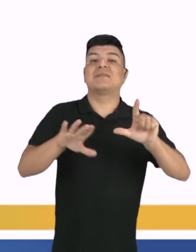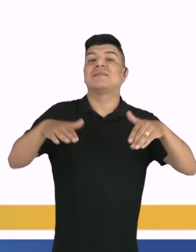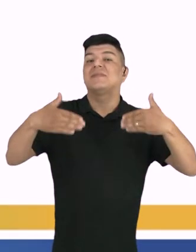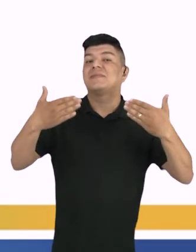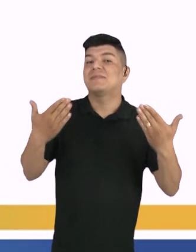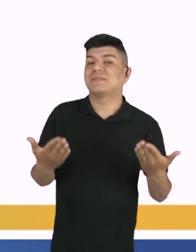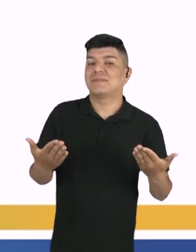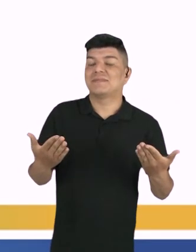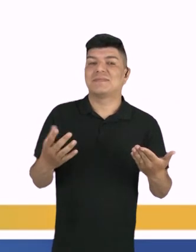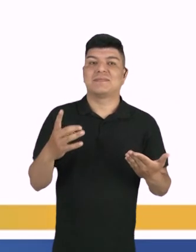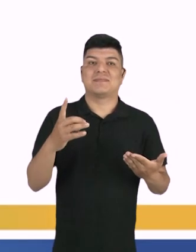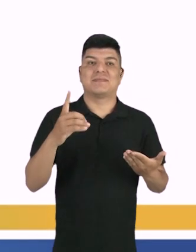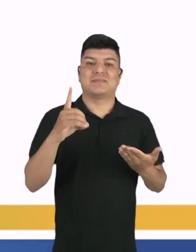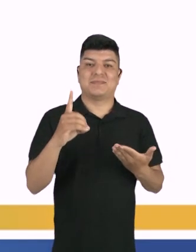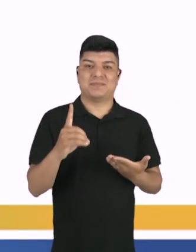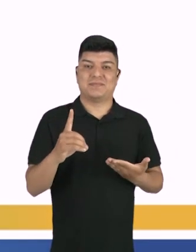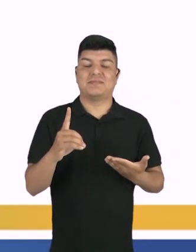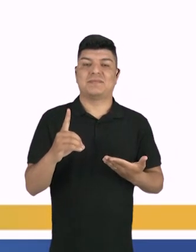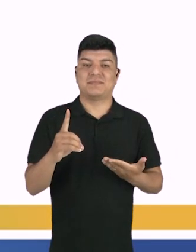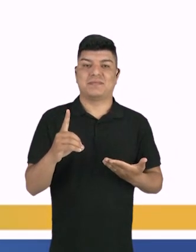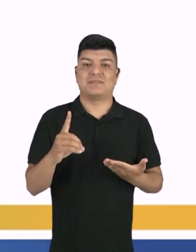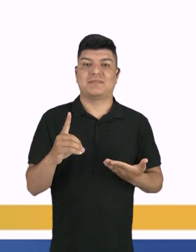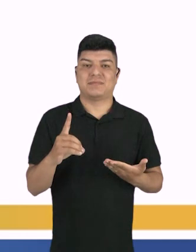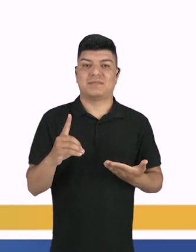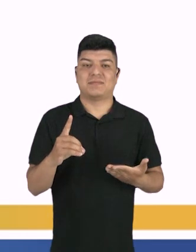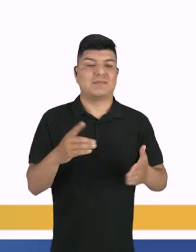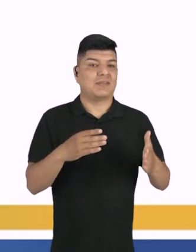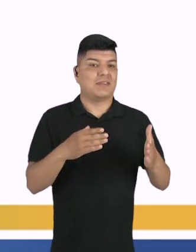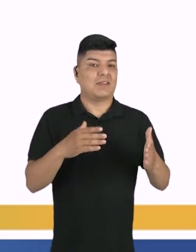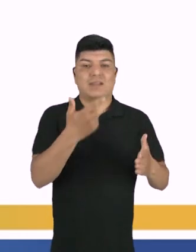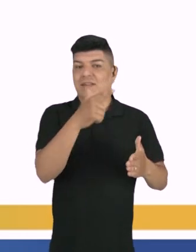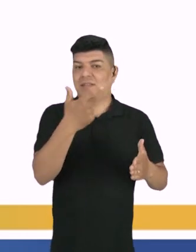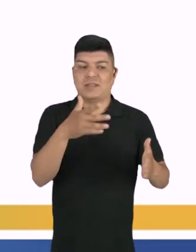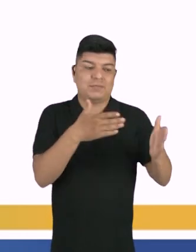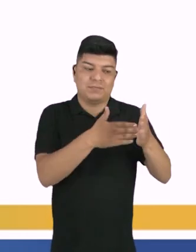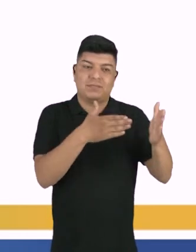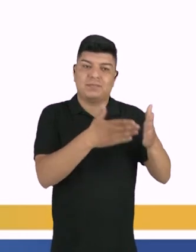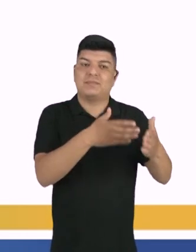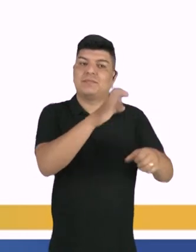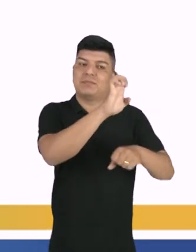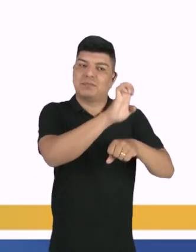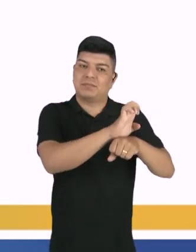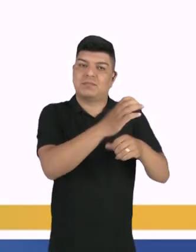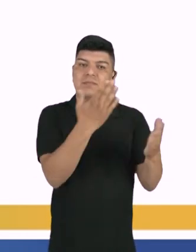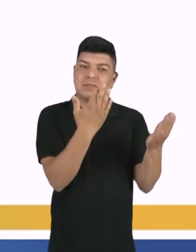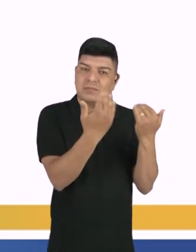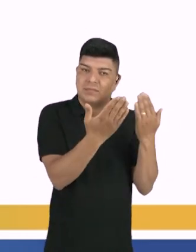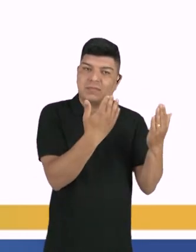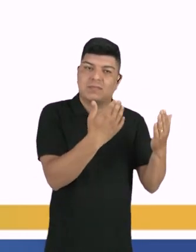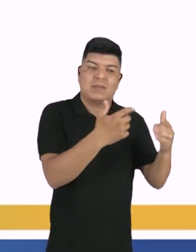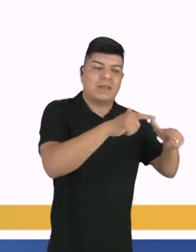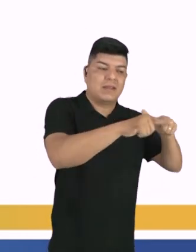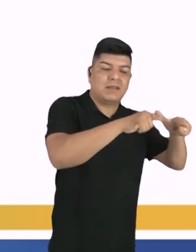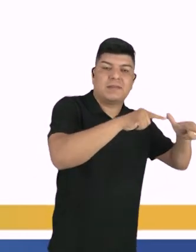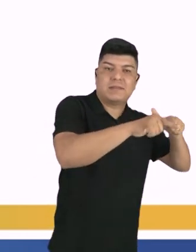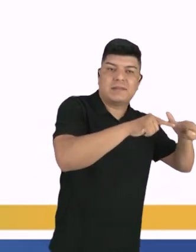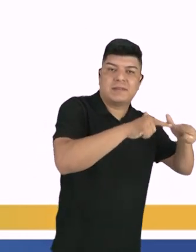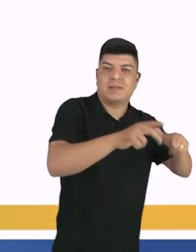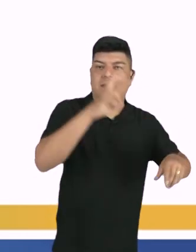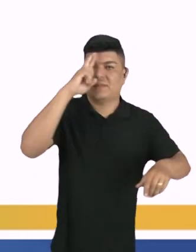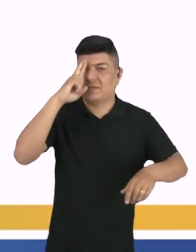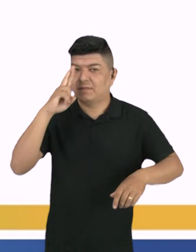visualizem, expressa na letra D, a não intervenção do Estado nas relações entre